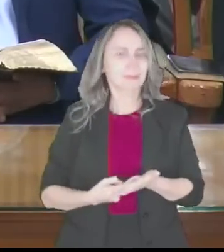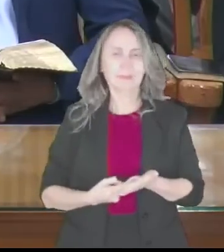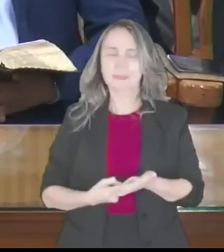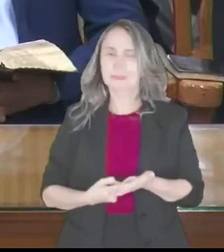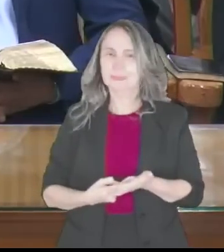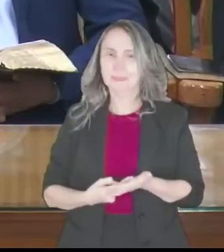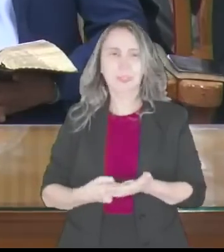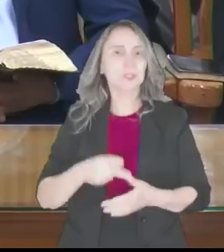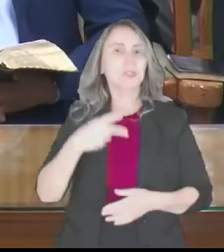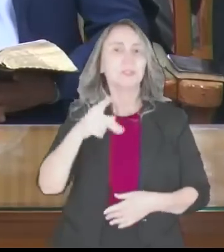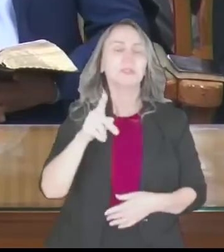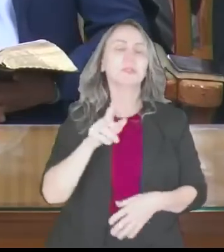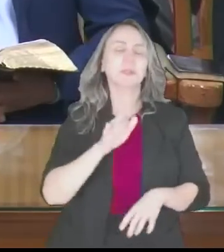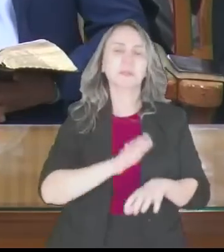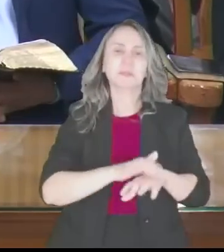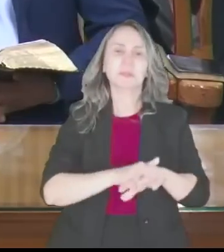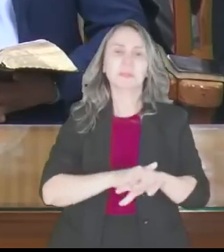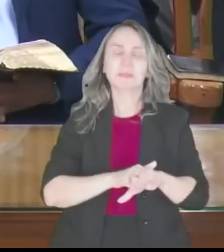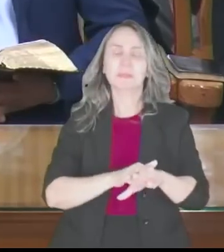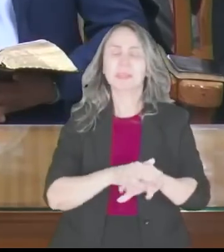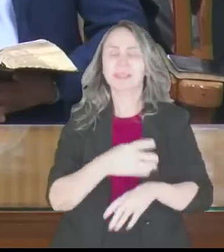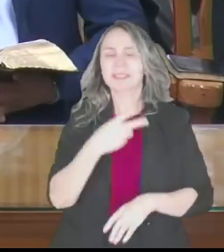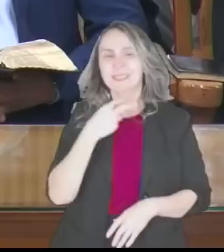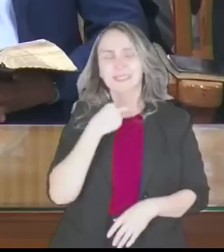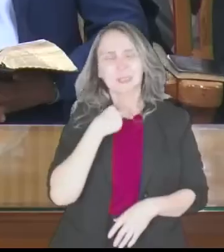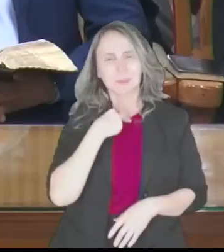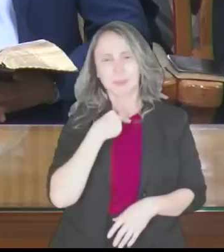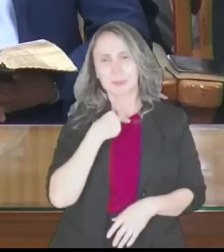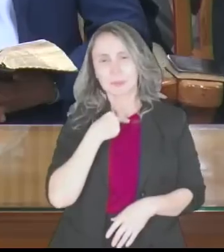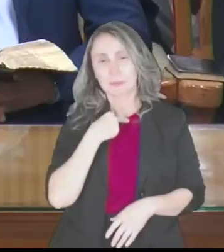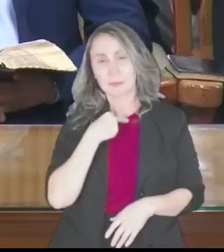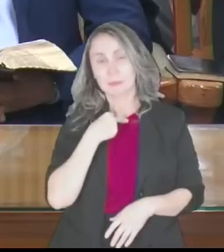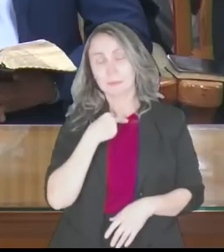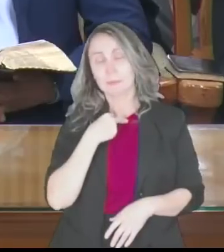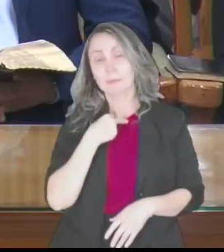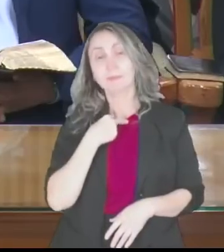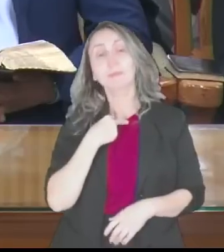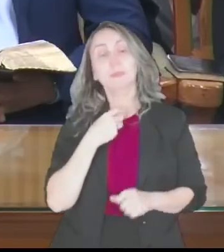cabeça, por sua conta a Bíblia, termina em nada.